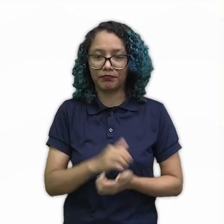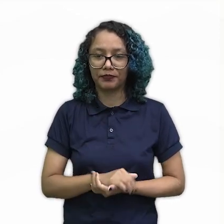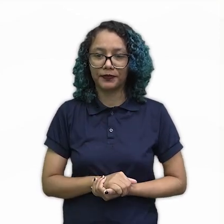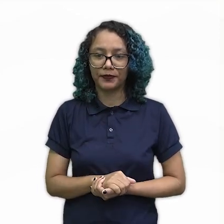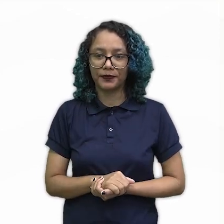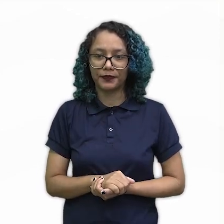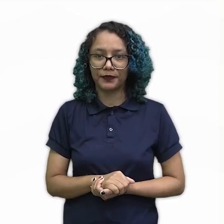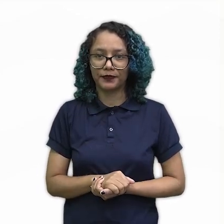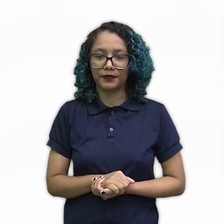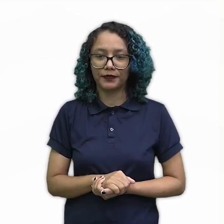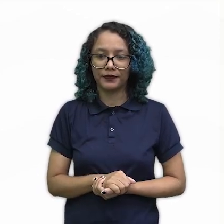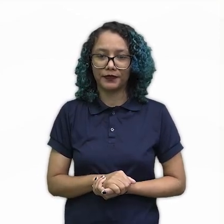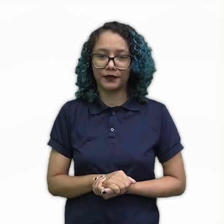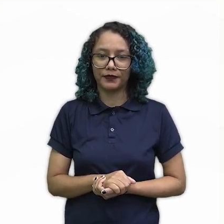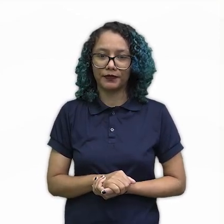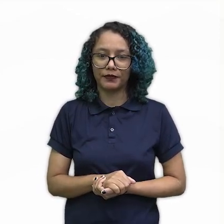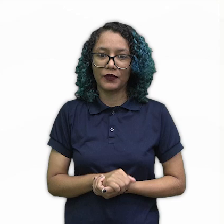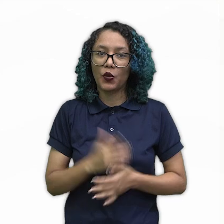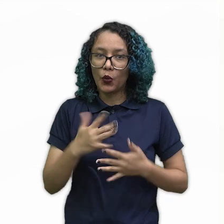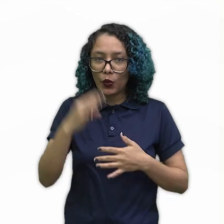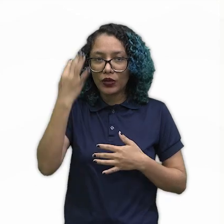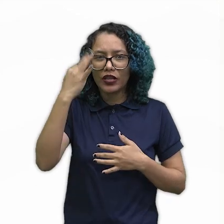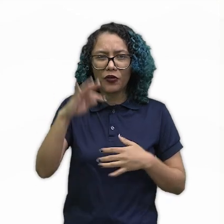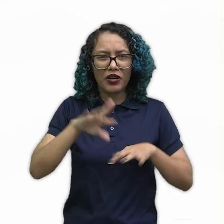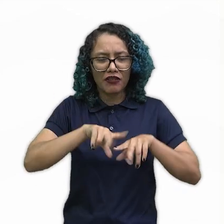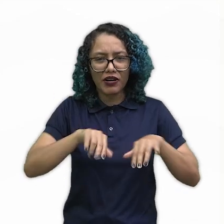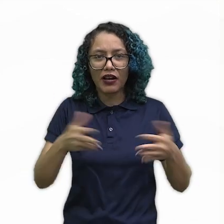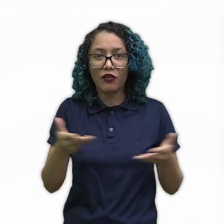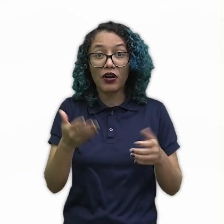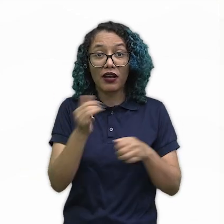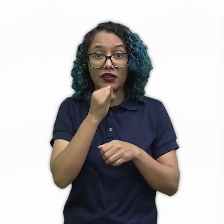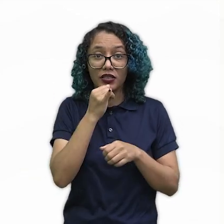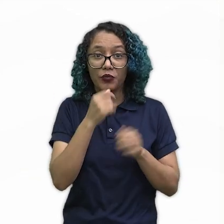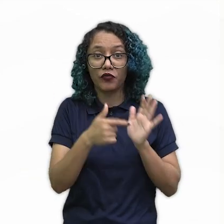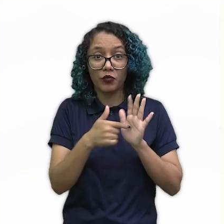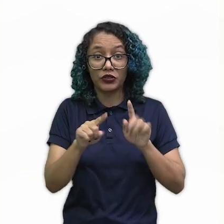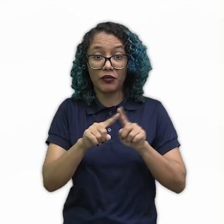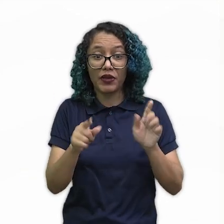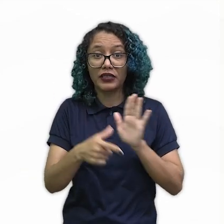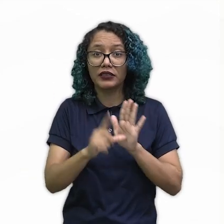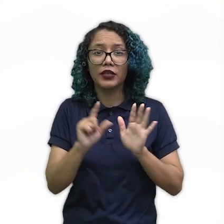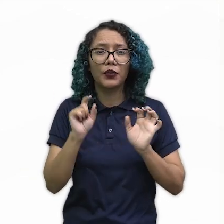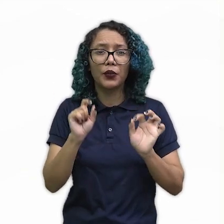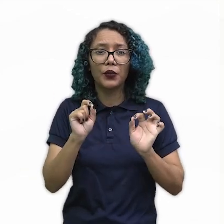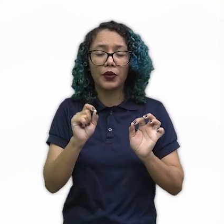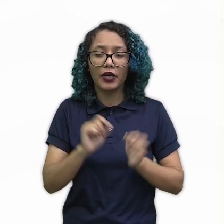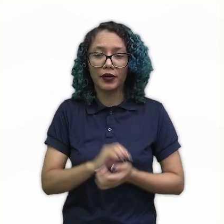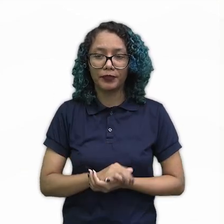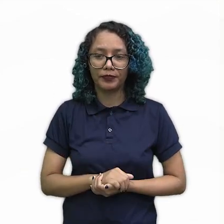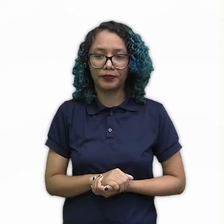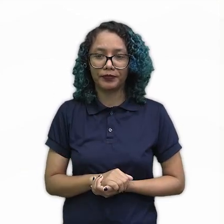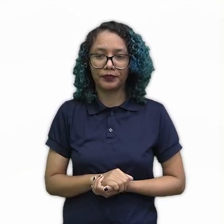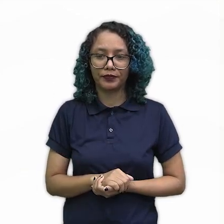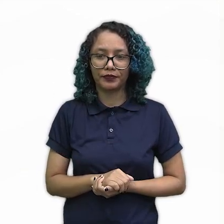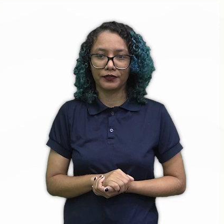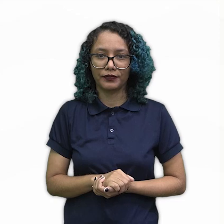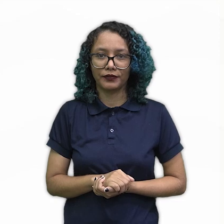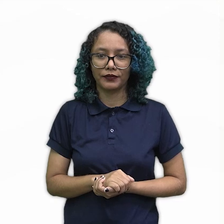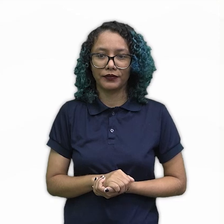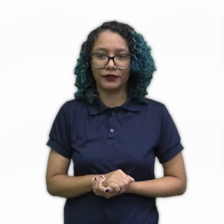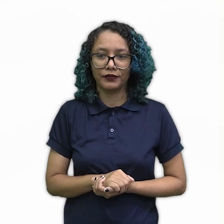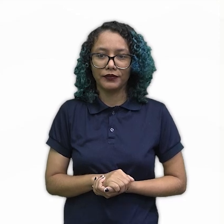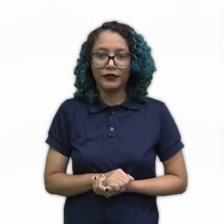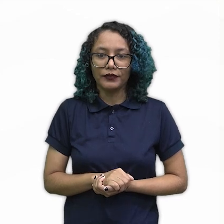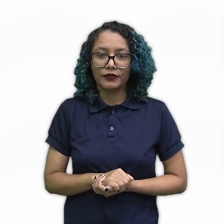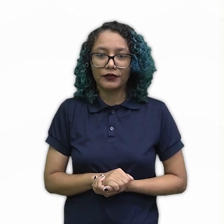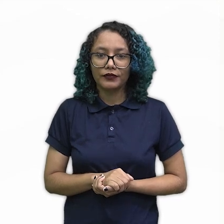Muita teoria até aqui. Agora, nós vamos para um exemplo. Mas antes de ir para esse exemplo,